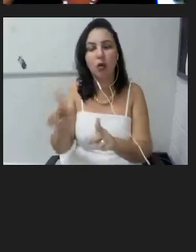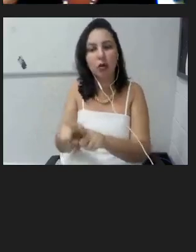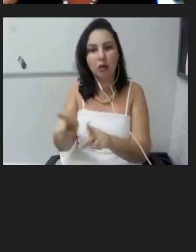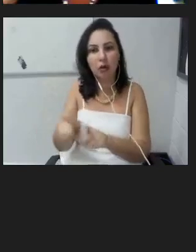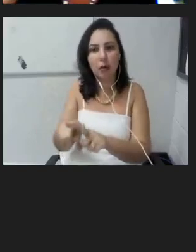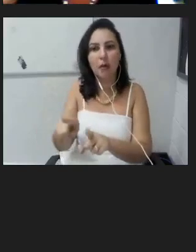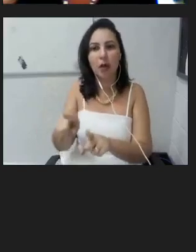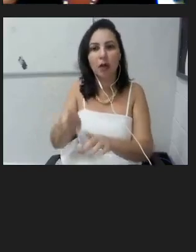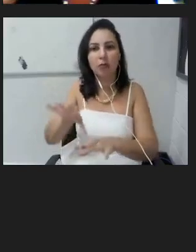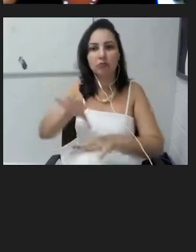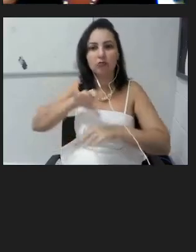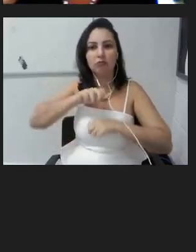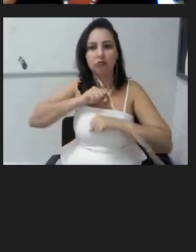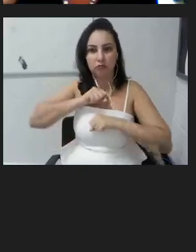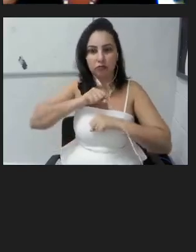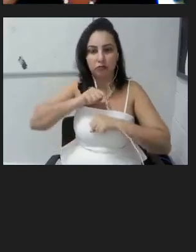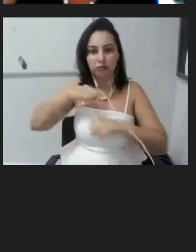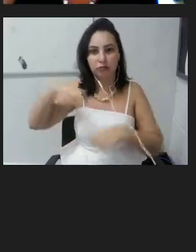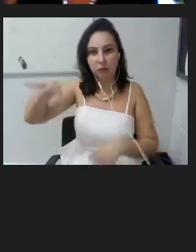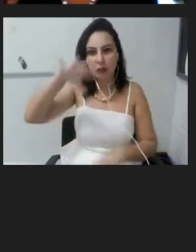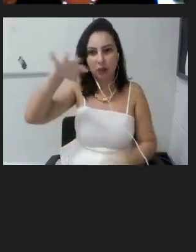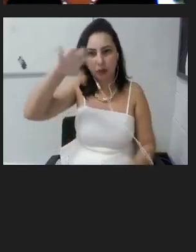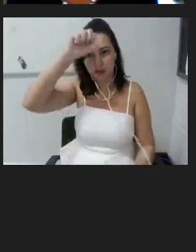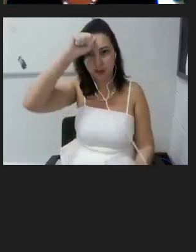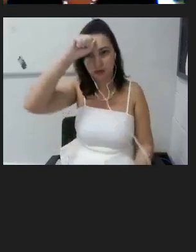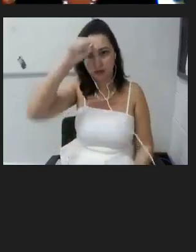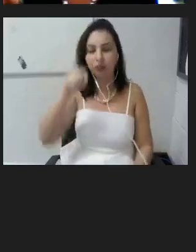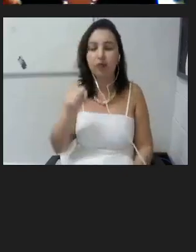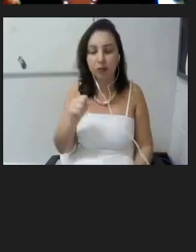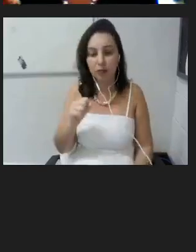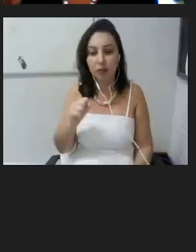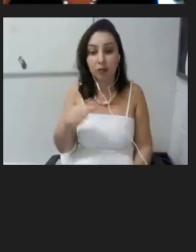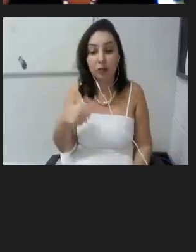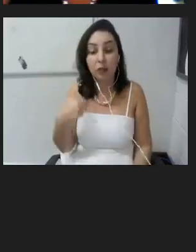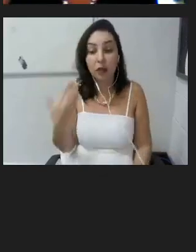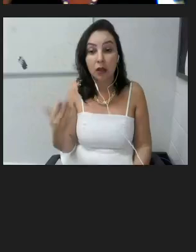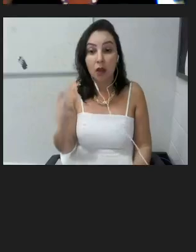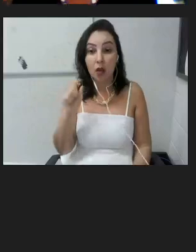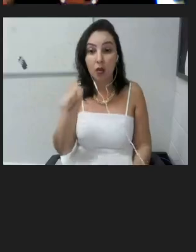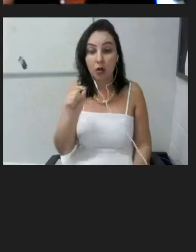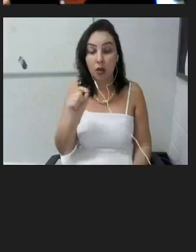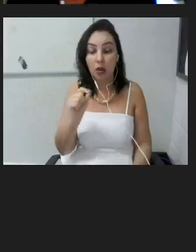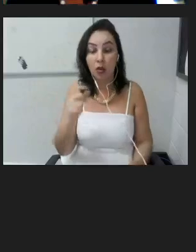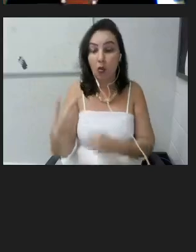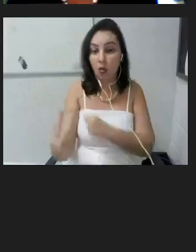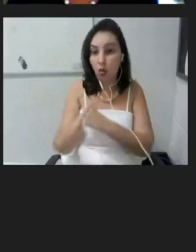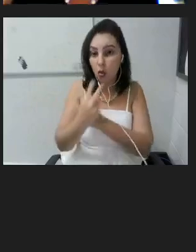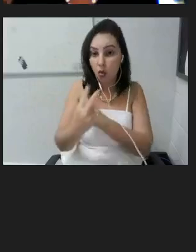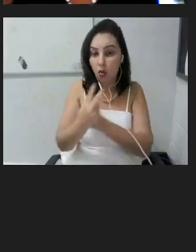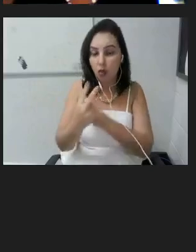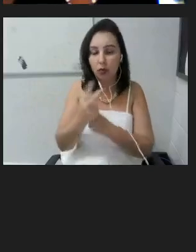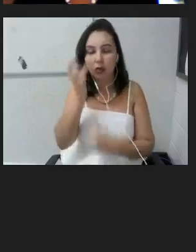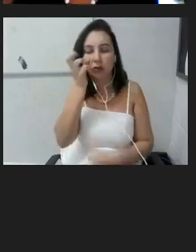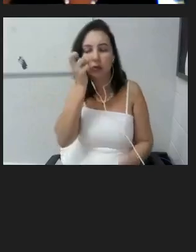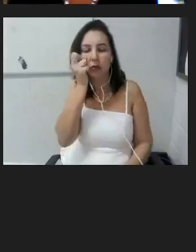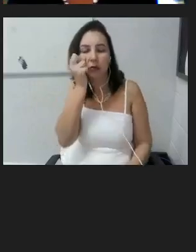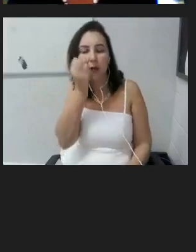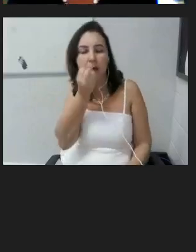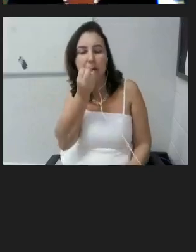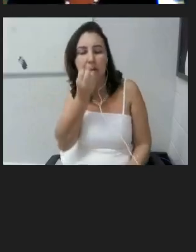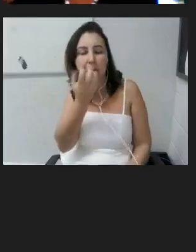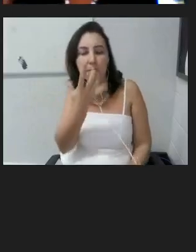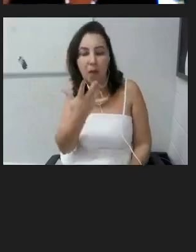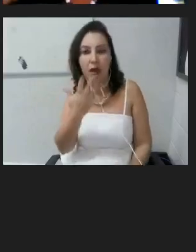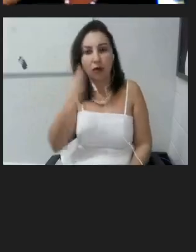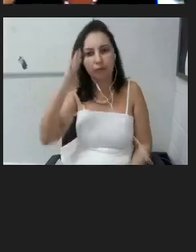dimensão espiritual. E aí o autocuidado pode ser o dormir, que é